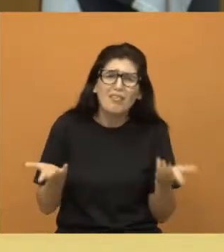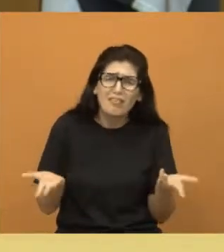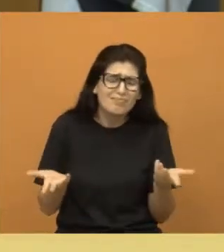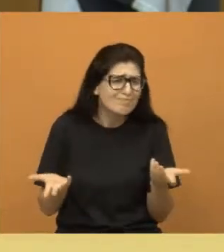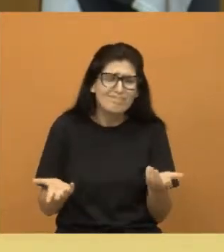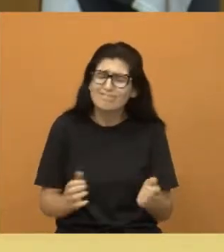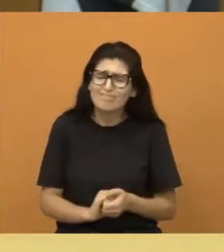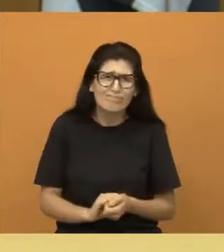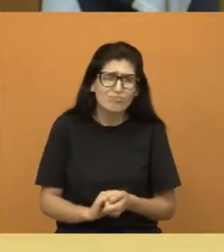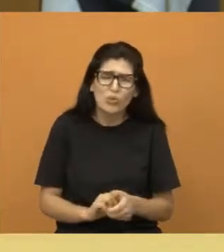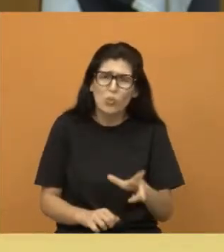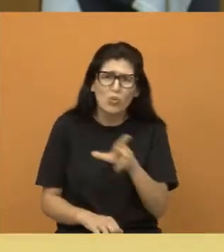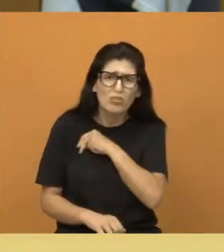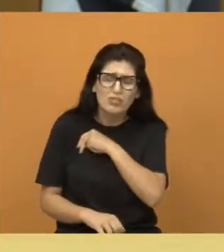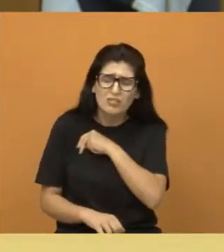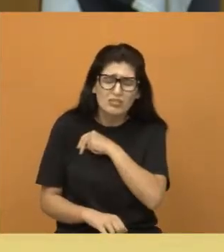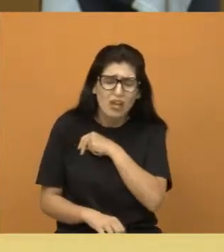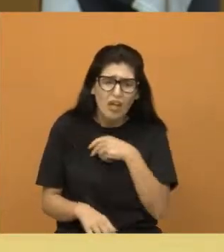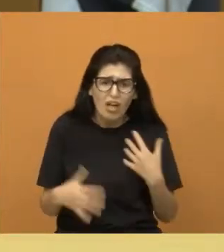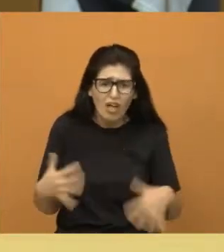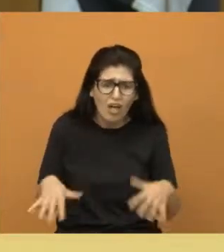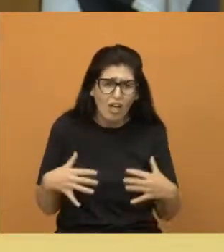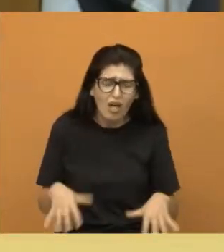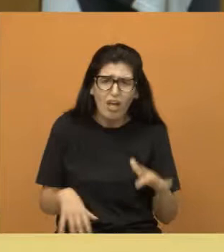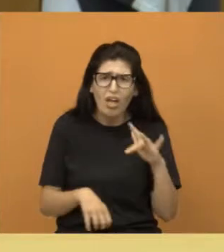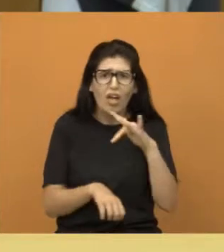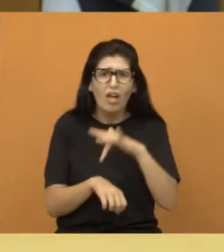isso? Não dá para entender.